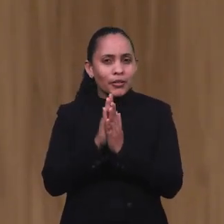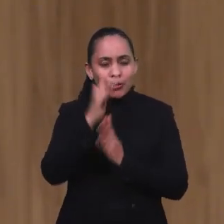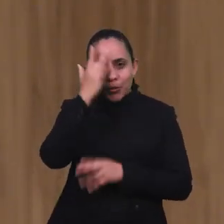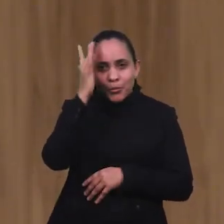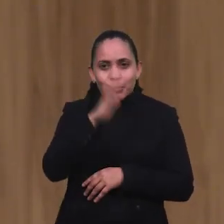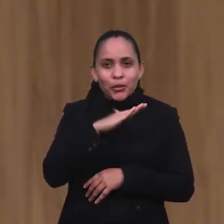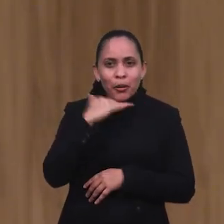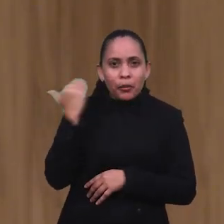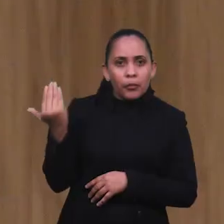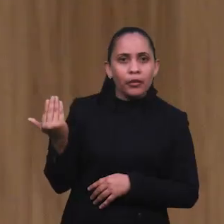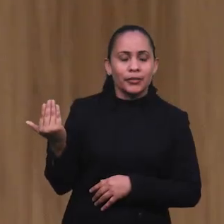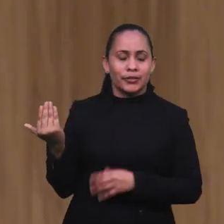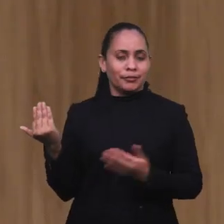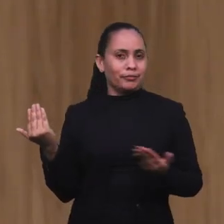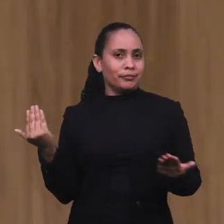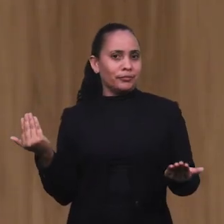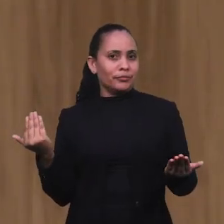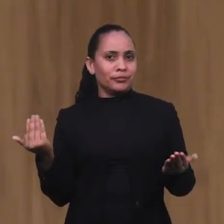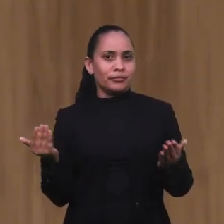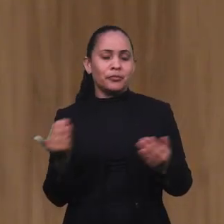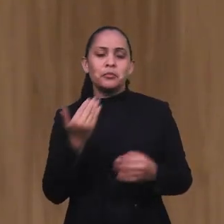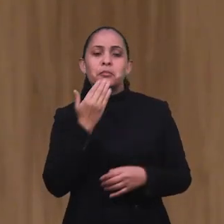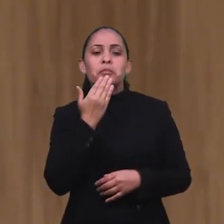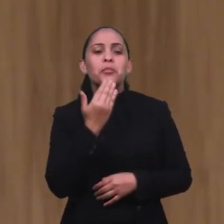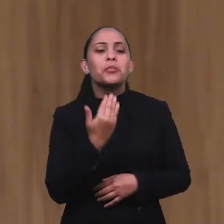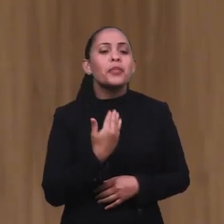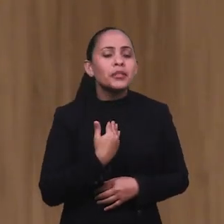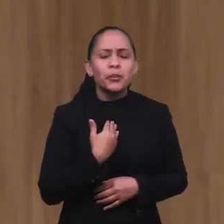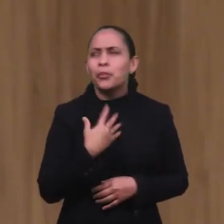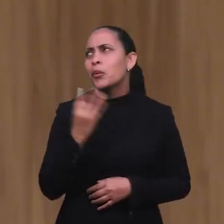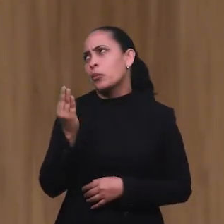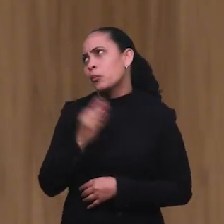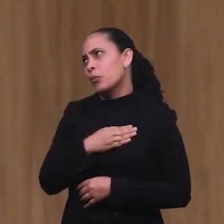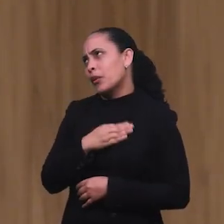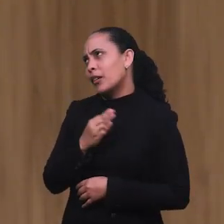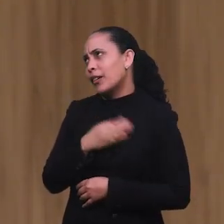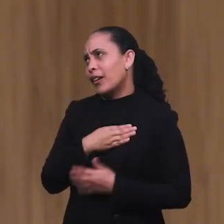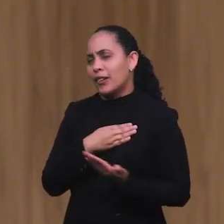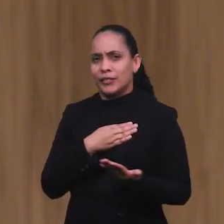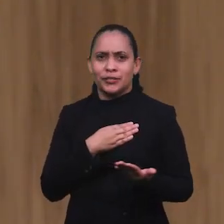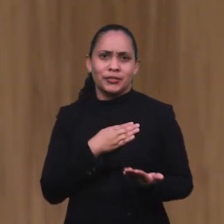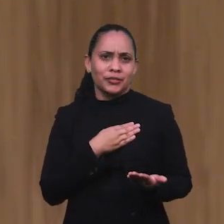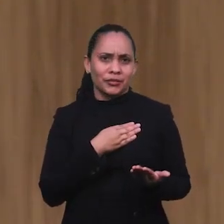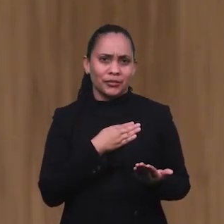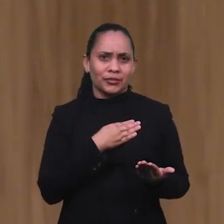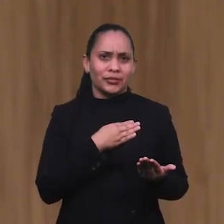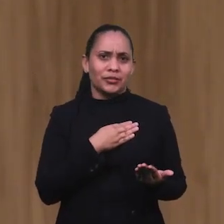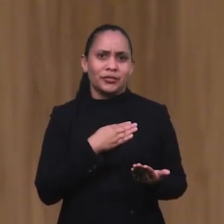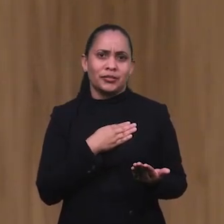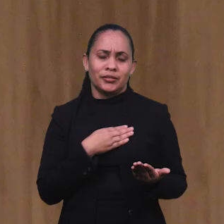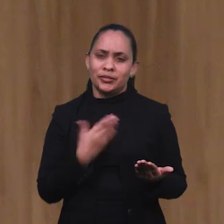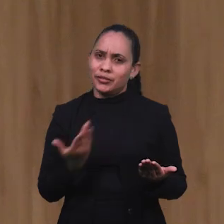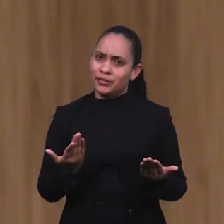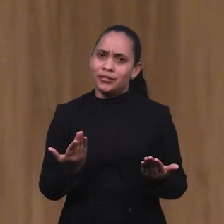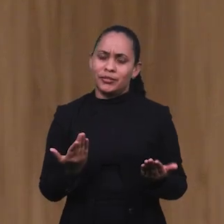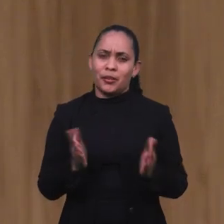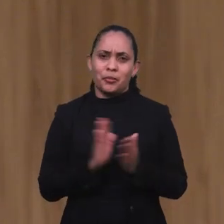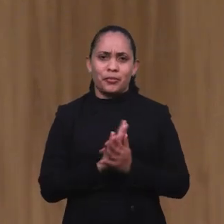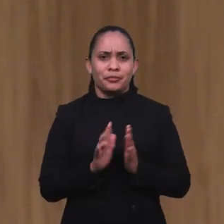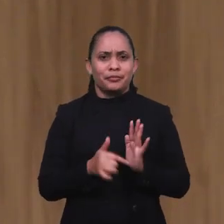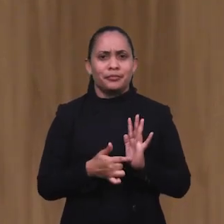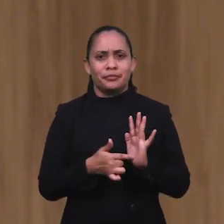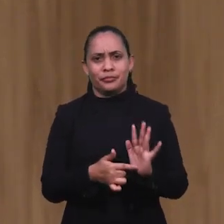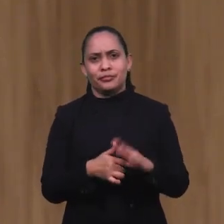Baruque, né? Tem aqui para Macabeus, ele pede desculpas pelos erros cometidos, Macabeus 15, 36,